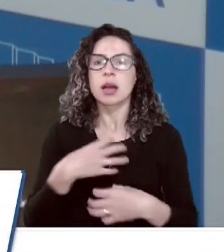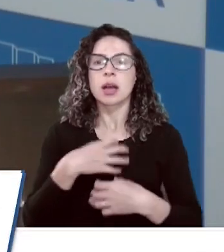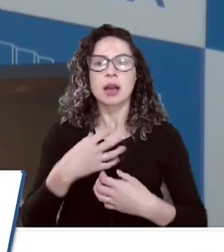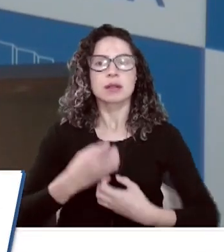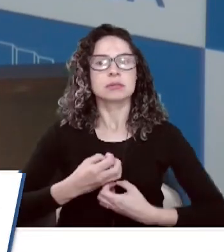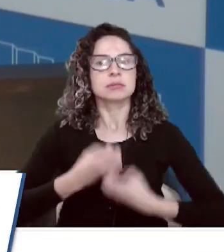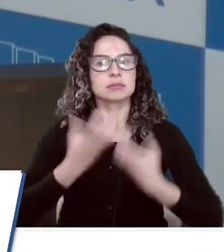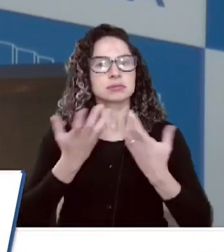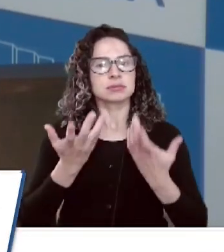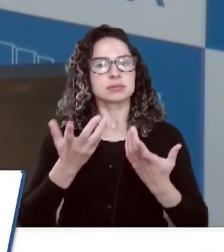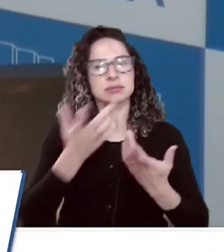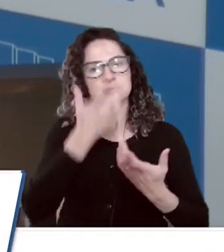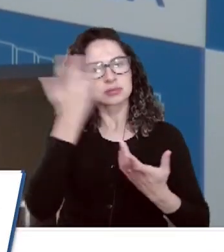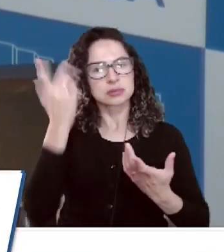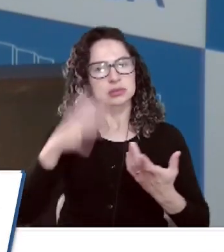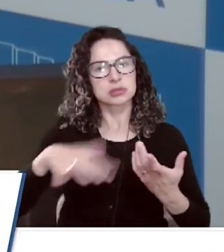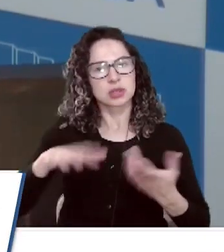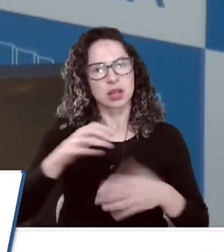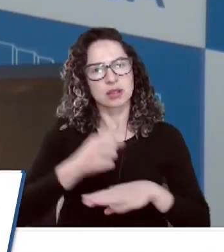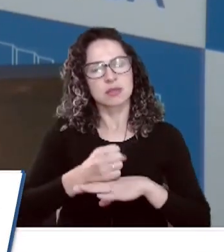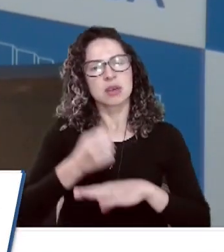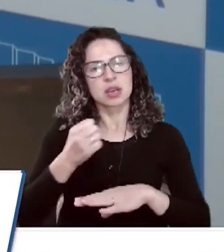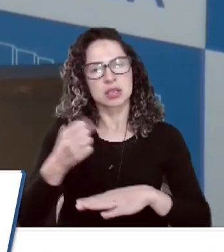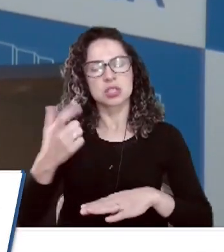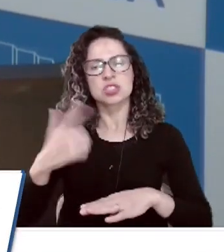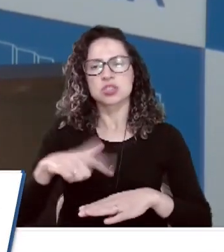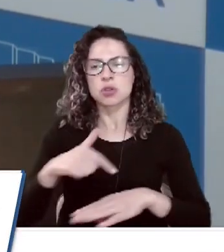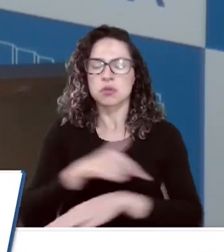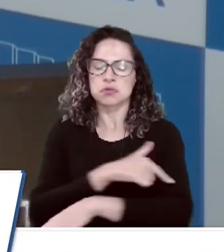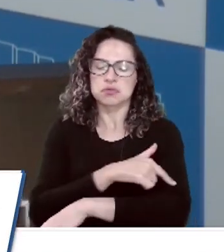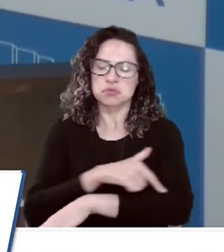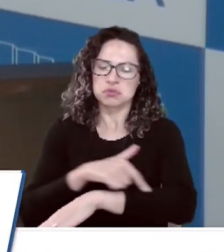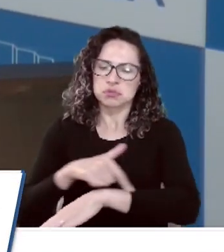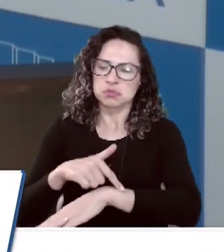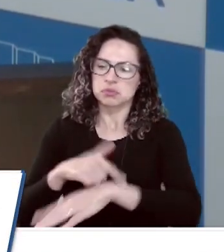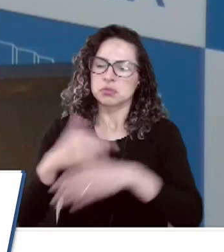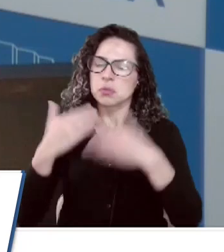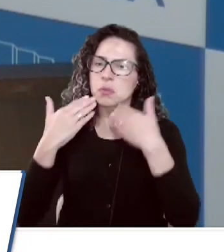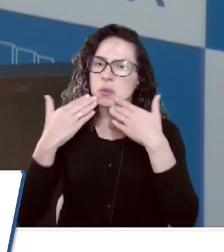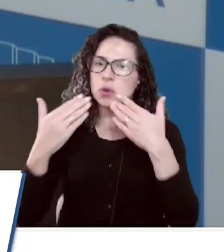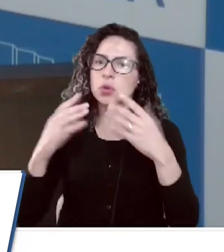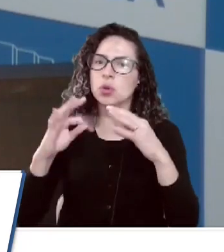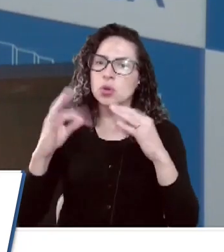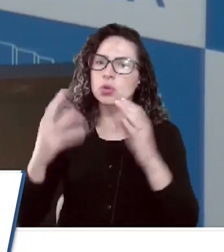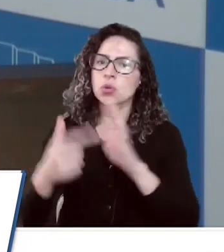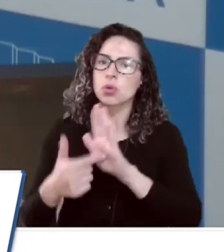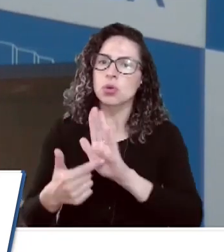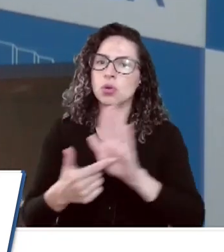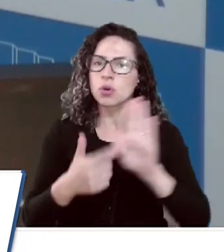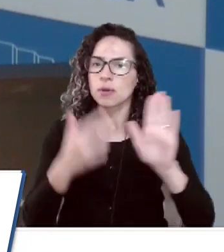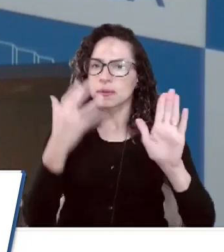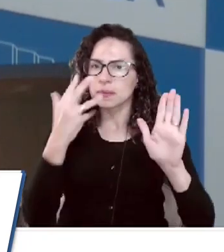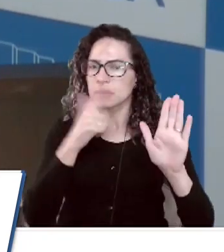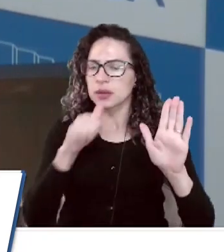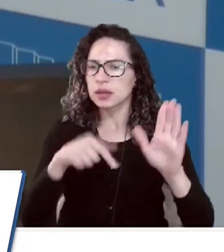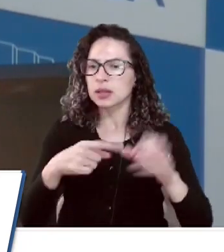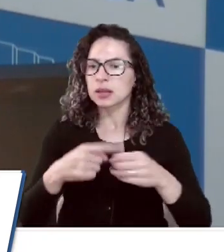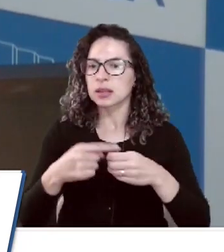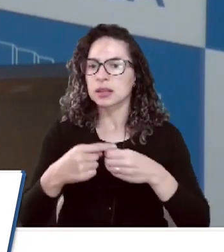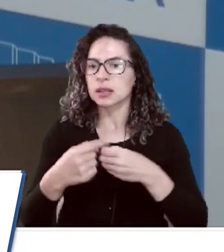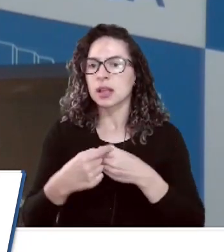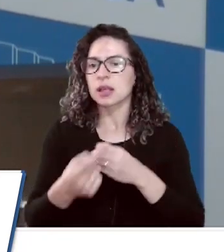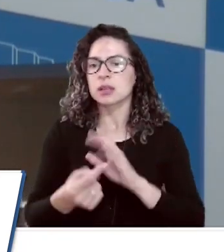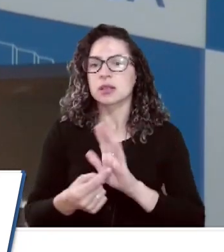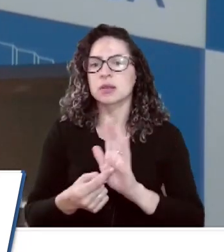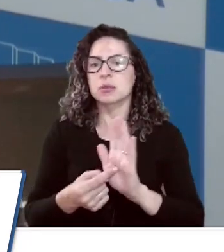francano, que, pela, mais uma vez, pela sua elegância, mostrou tudo que há de bom nessa cidade e mostrou o quanto